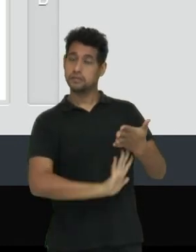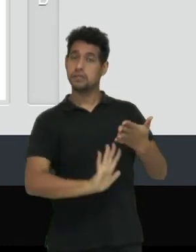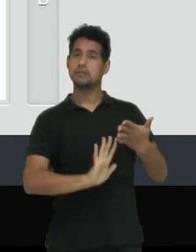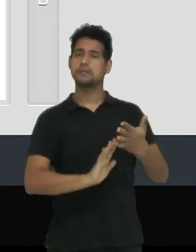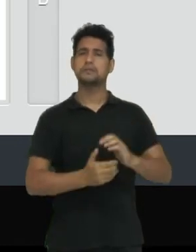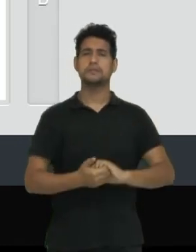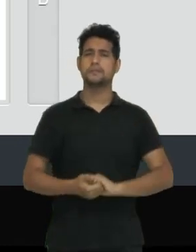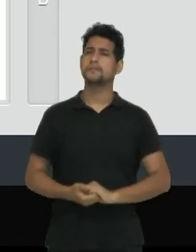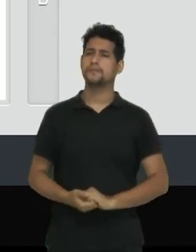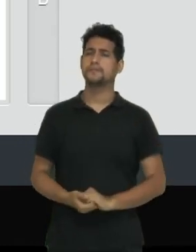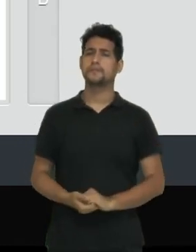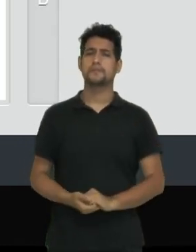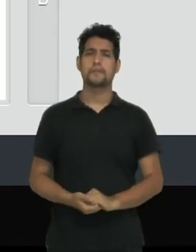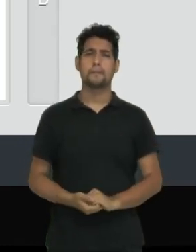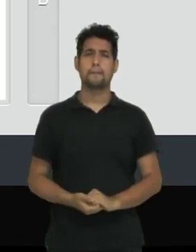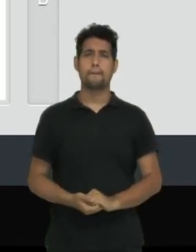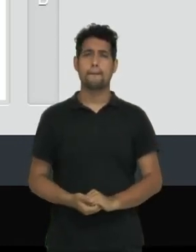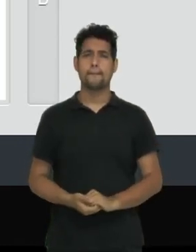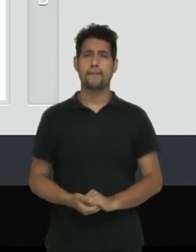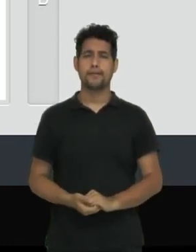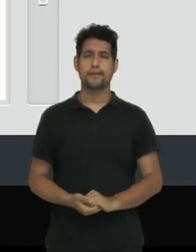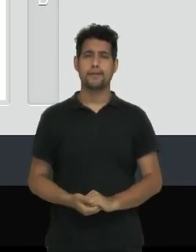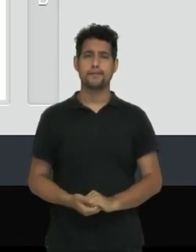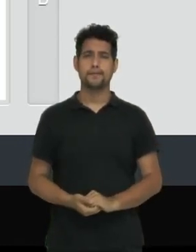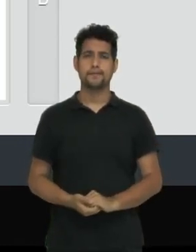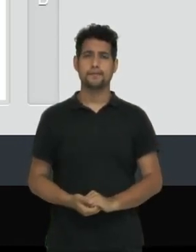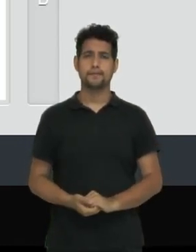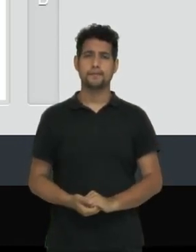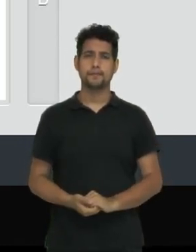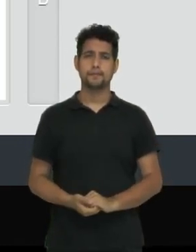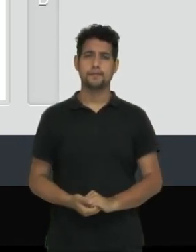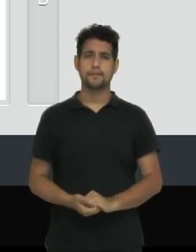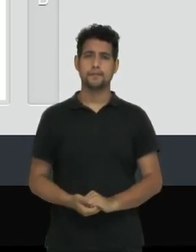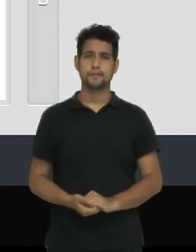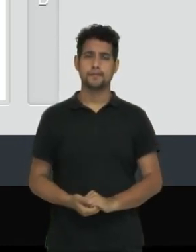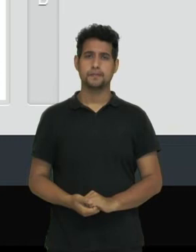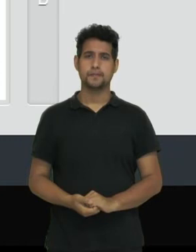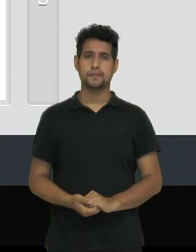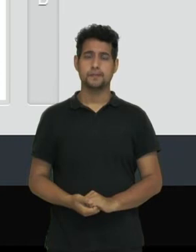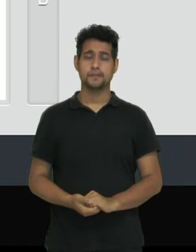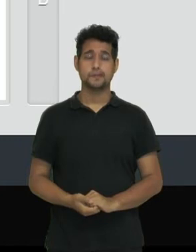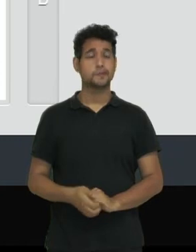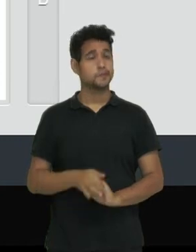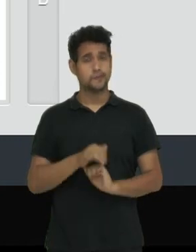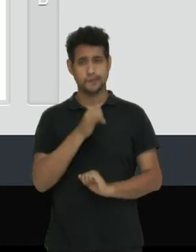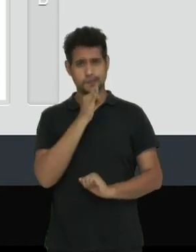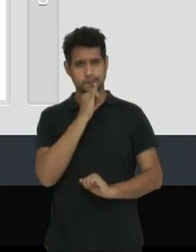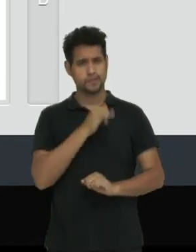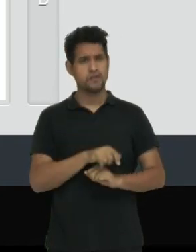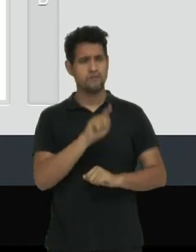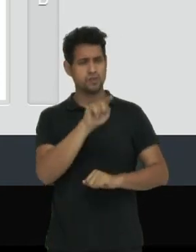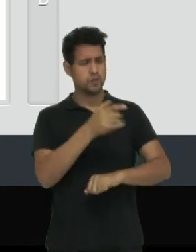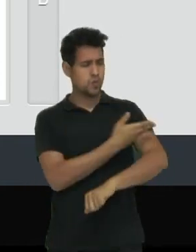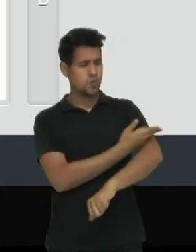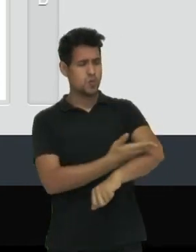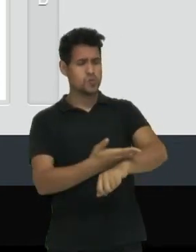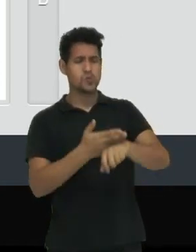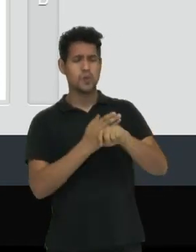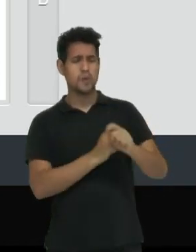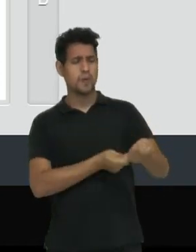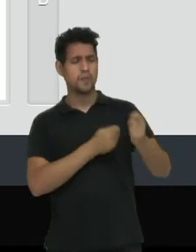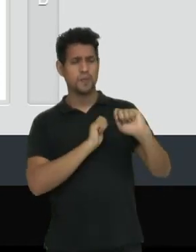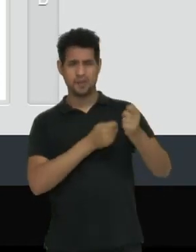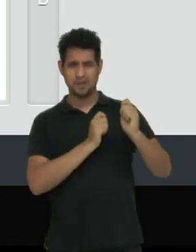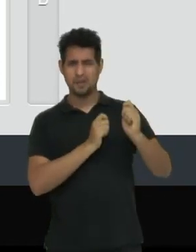Do you ever go fishing? No, I don't. Do you ever go fishing? Você costuma pescar?